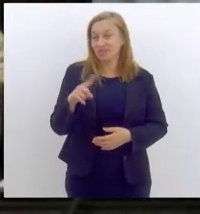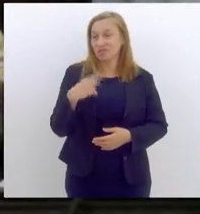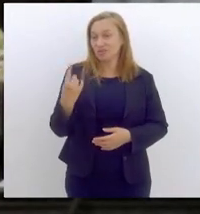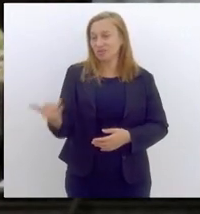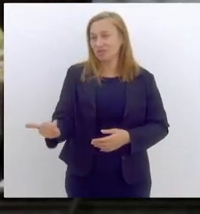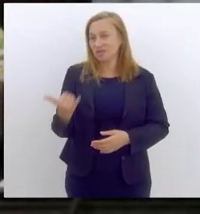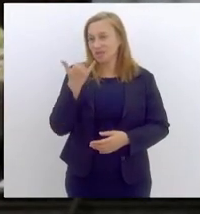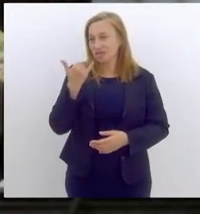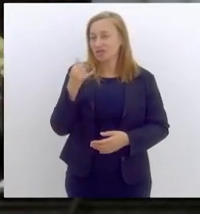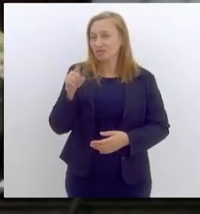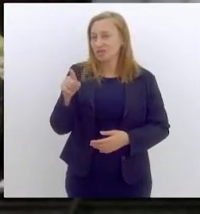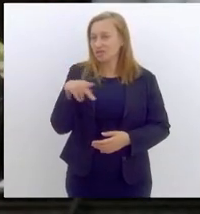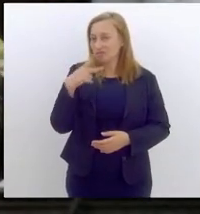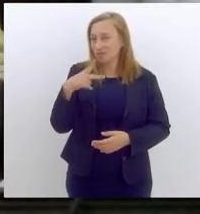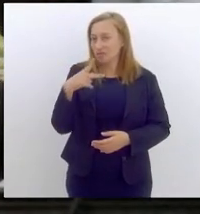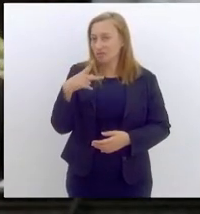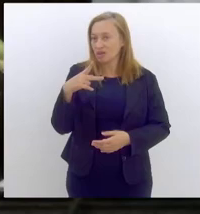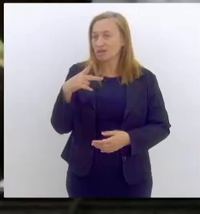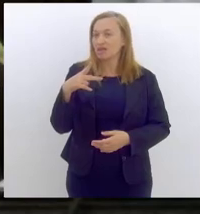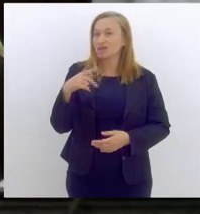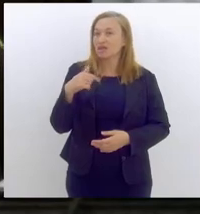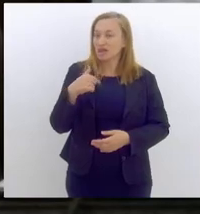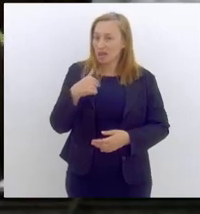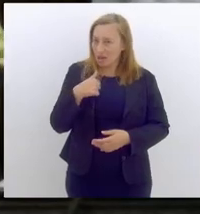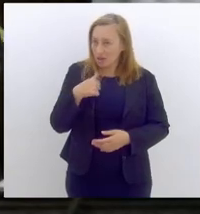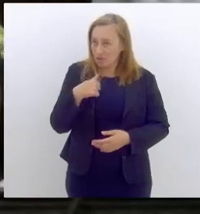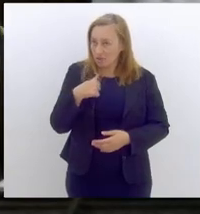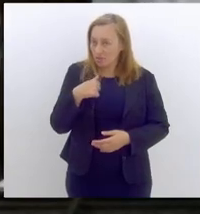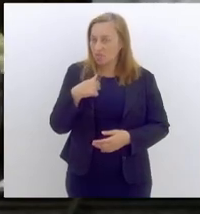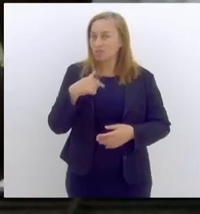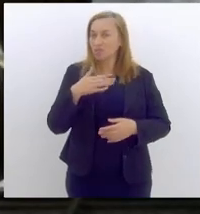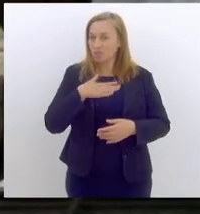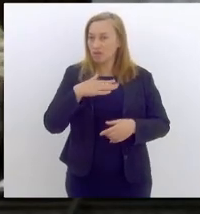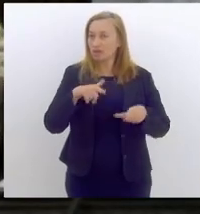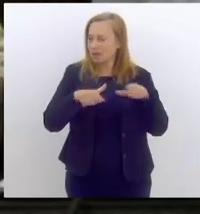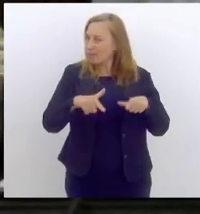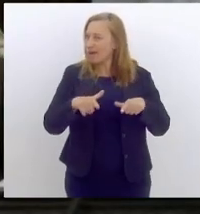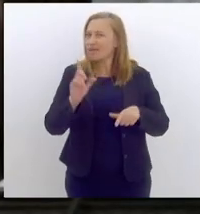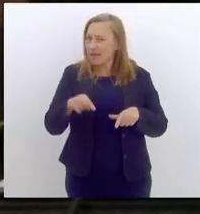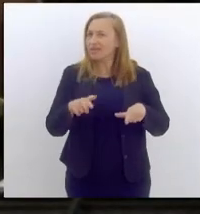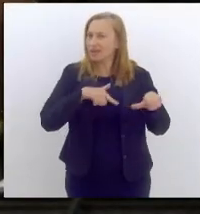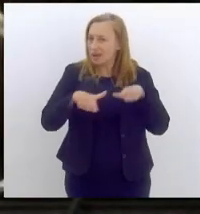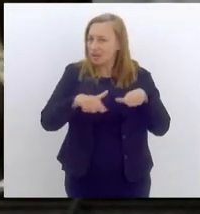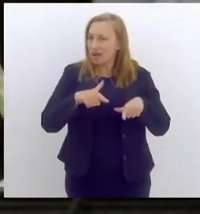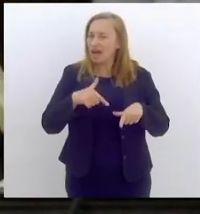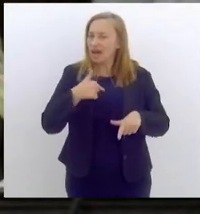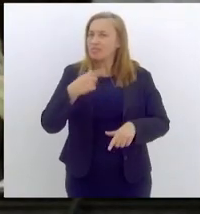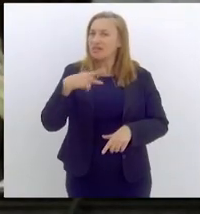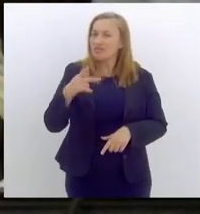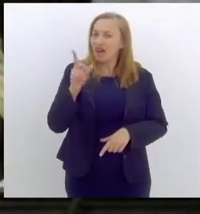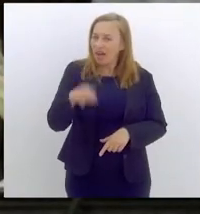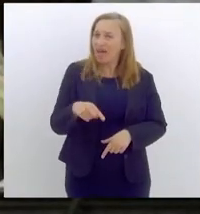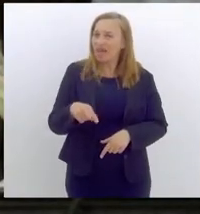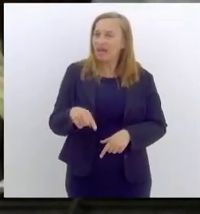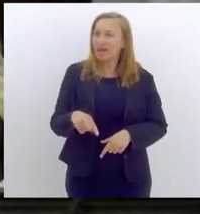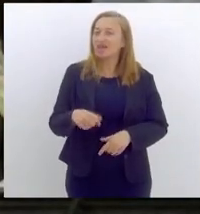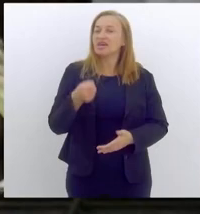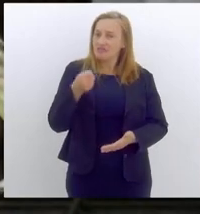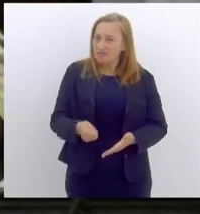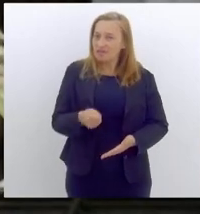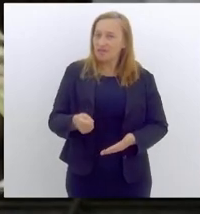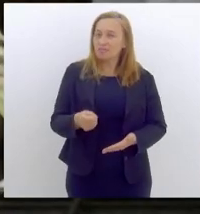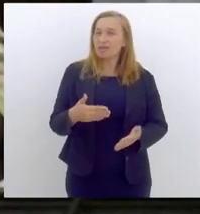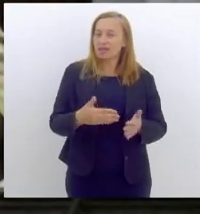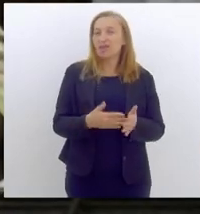e você disse, e o mandato, meu mandato é meu mandato, a minha posição é essa, e ficou firme do início ao